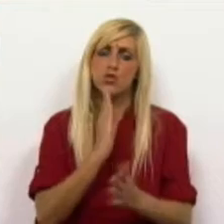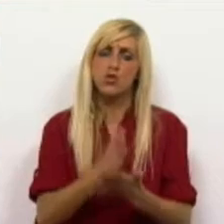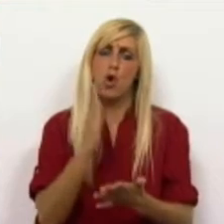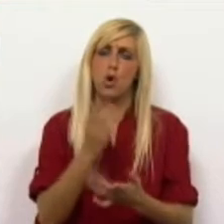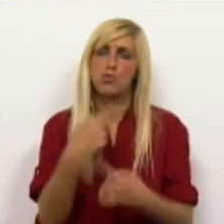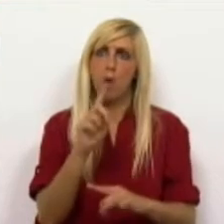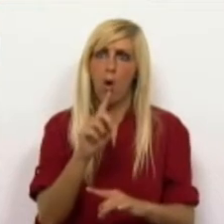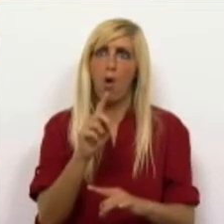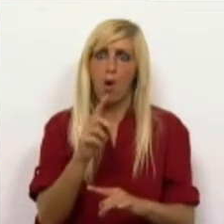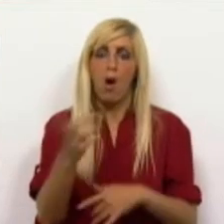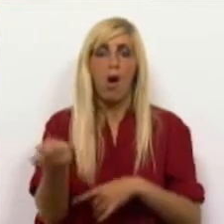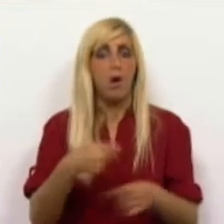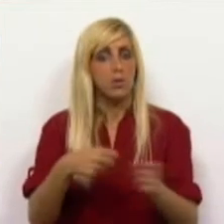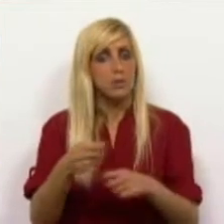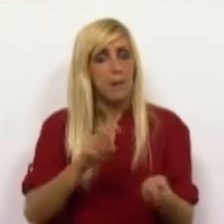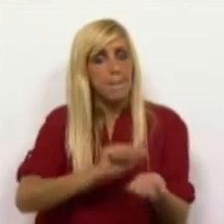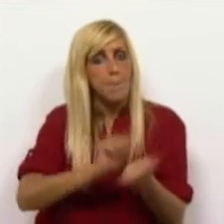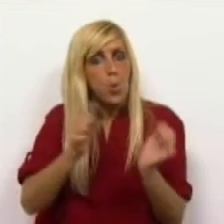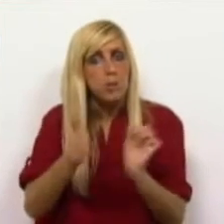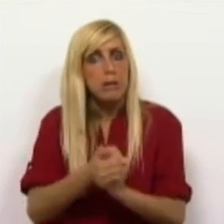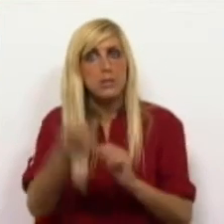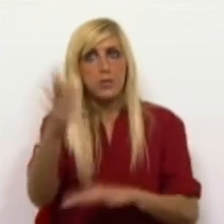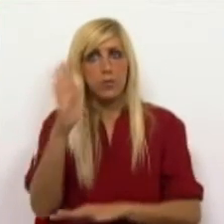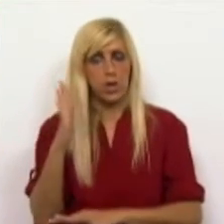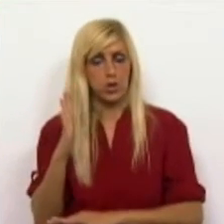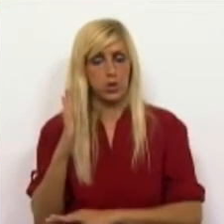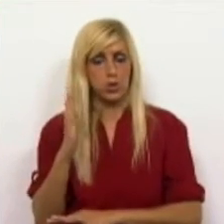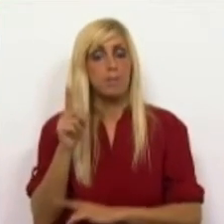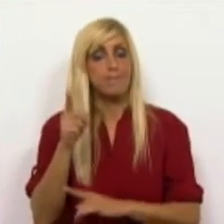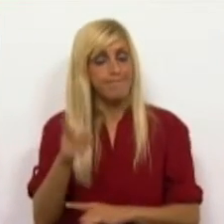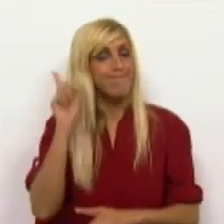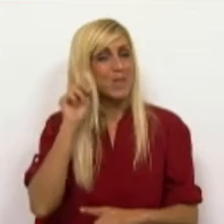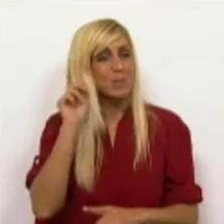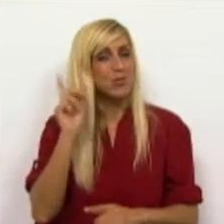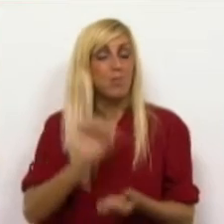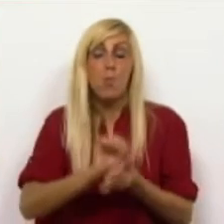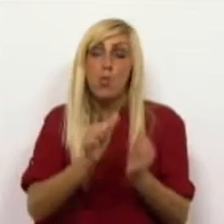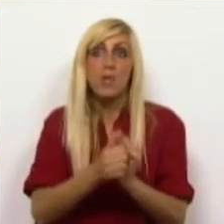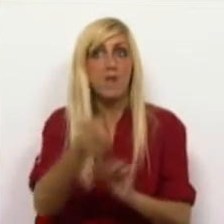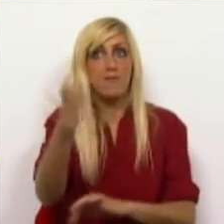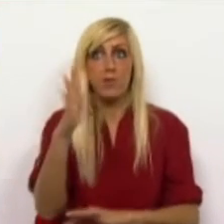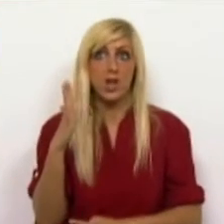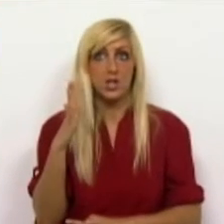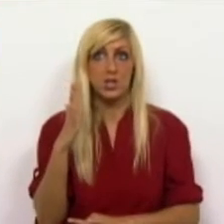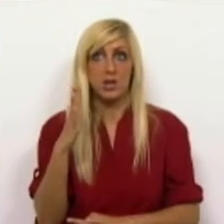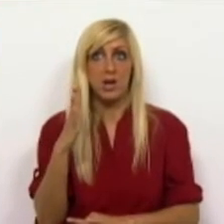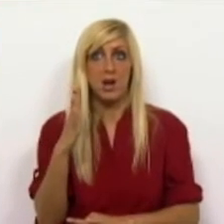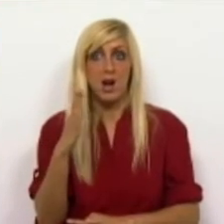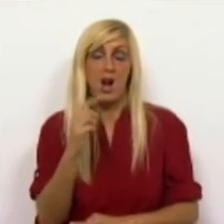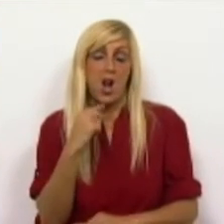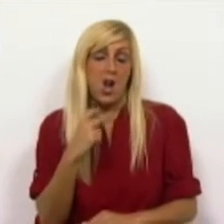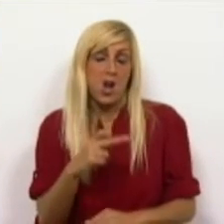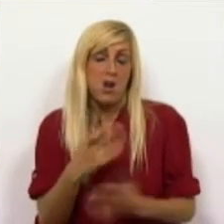gerir, obrigatoriamente, a mudança na floresta. É essencial mudar a floresta, sobretudo no minifúndio,